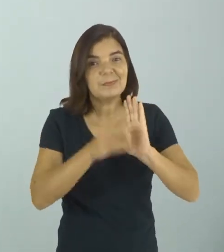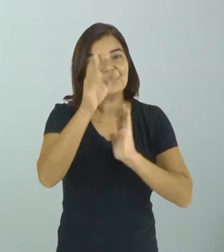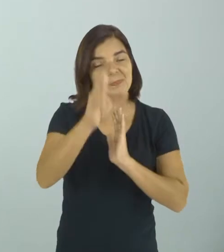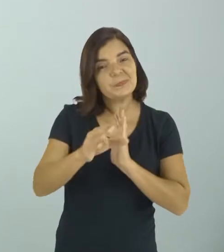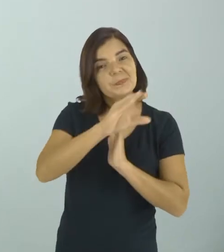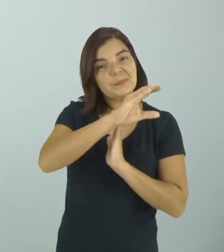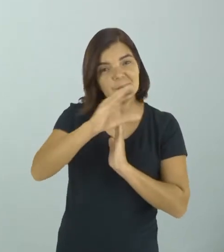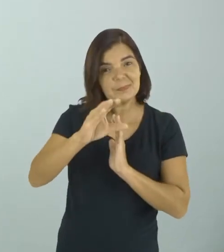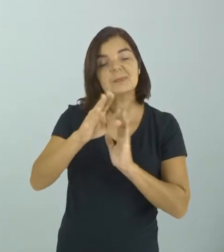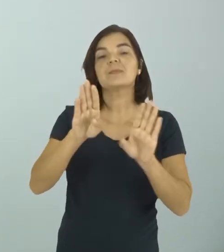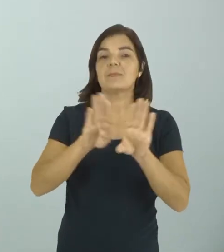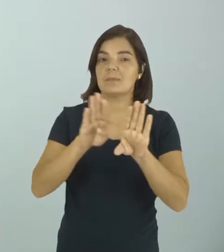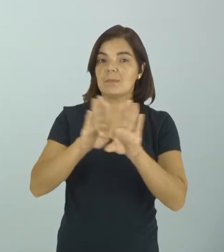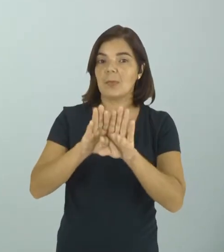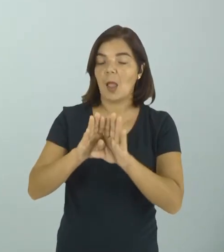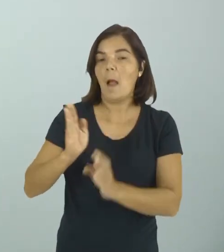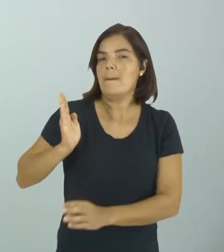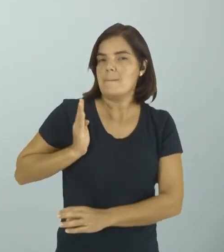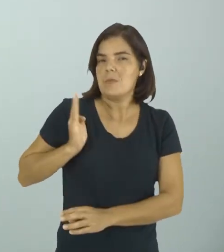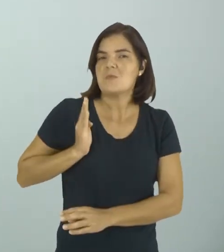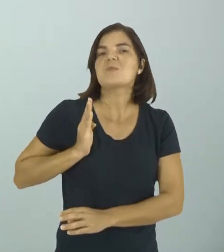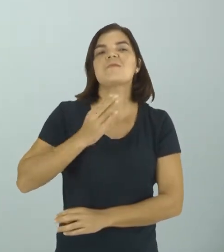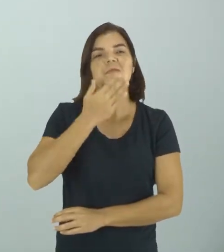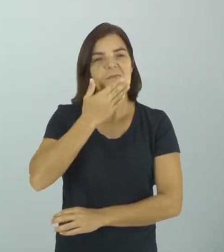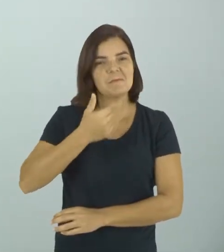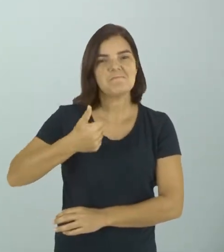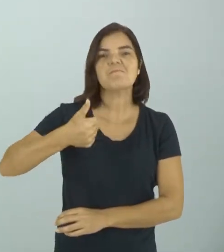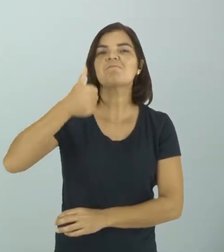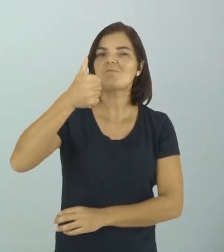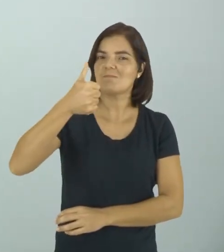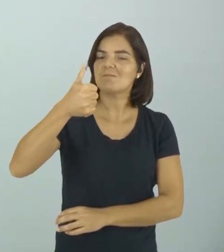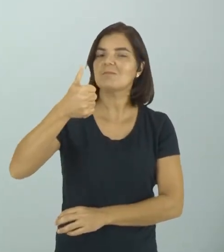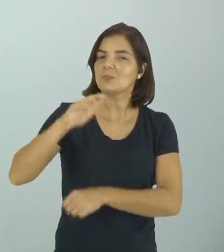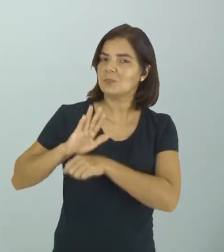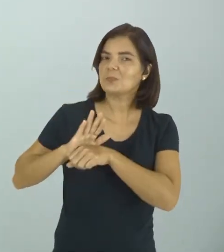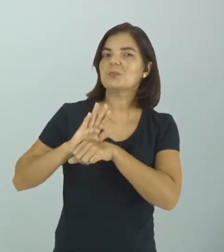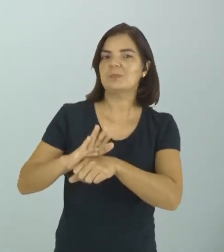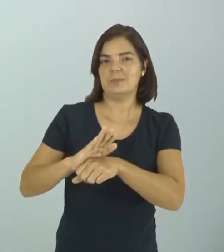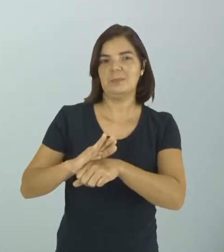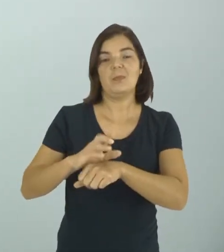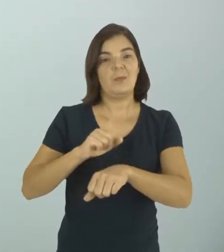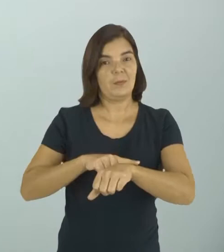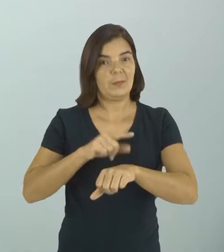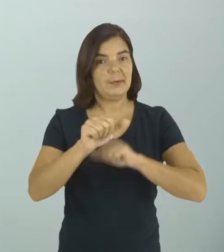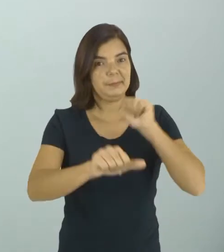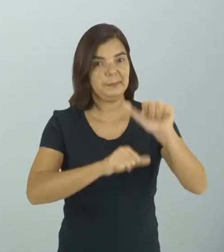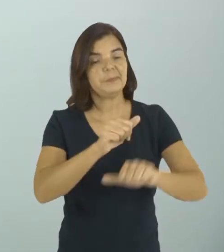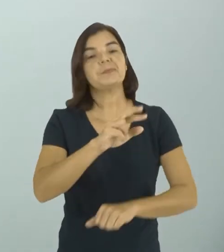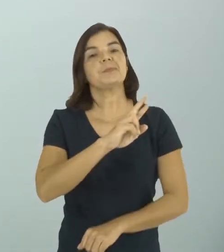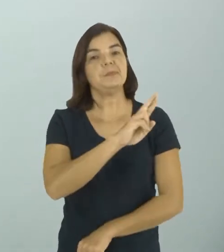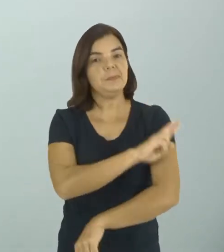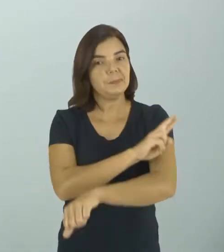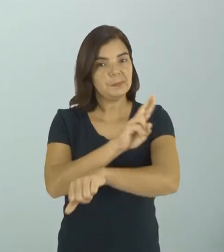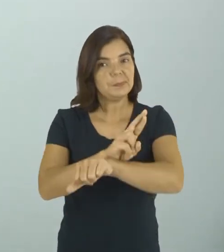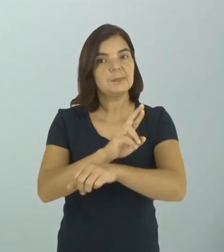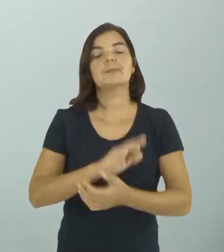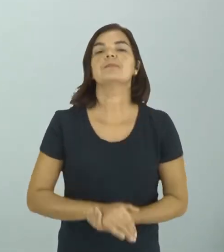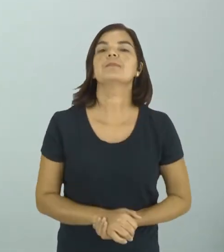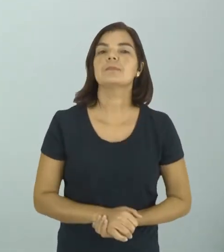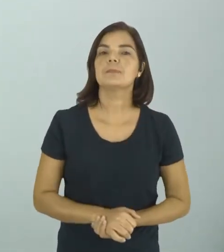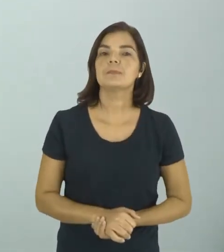a burguesia ela vai se beneficiar. Ela vai ser uma grande beneficiada nesse momento de reforma religiosa.